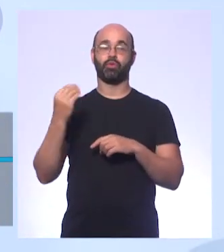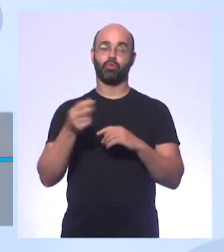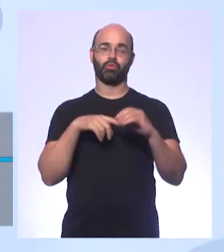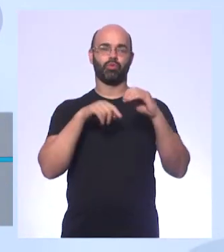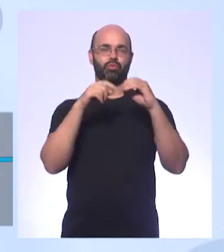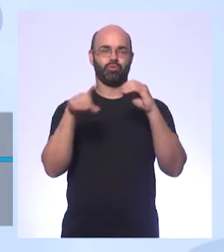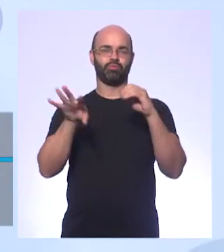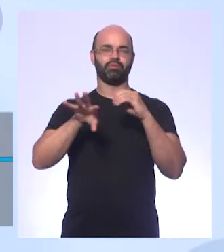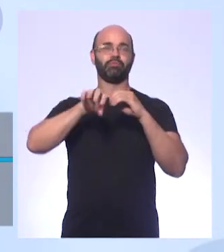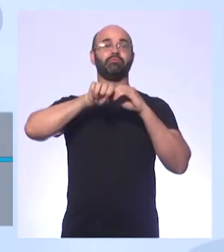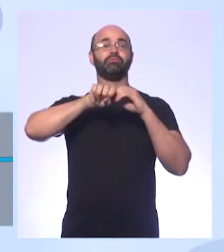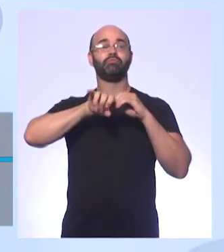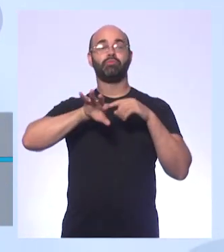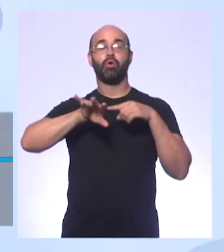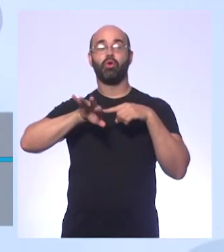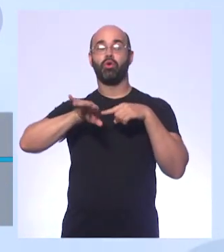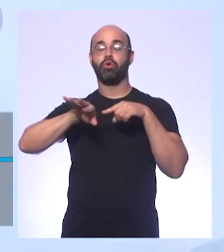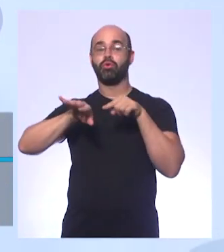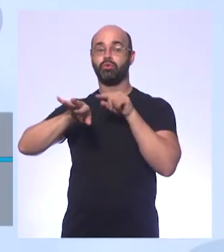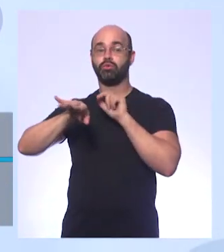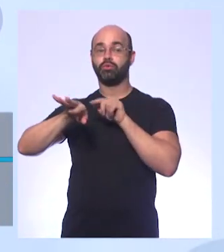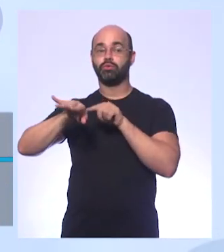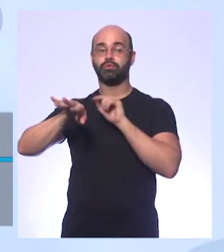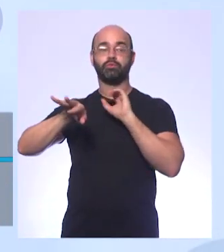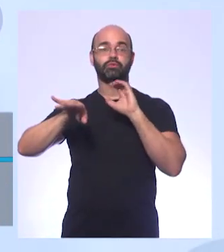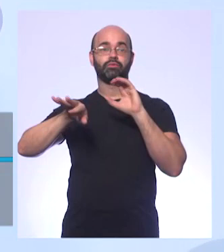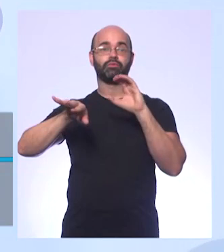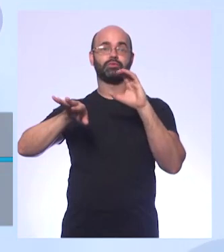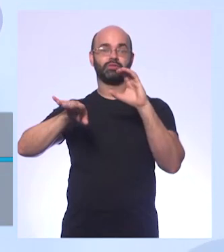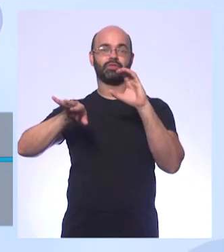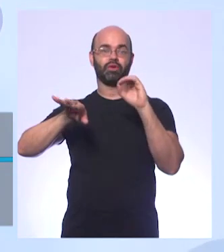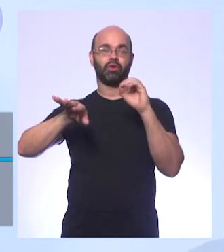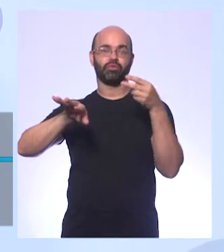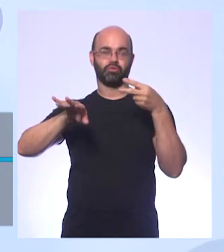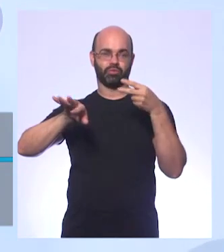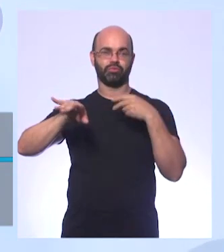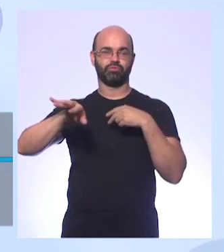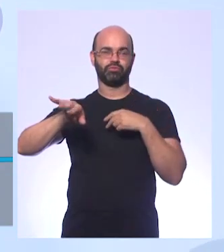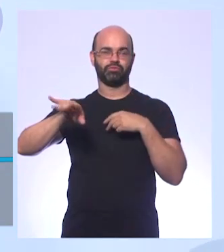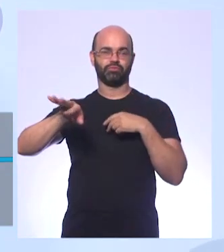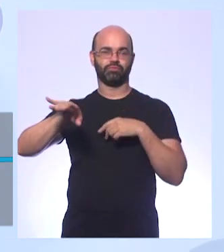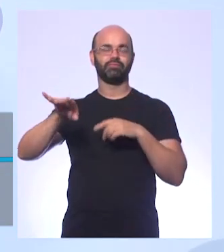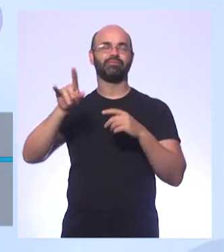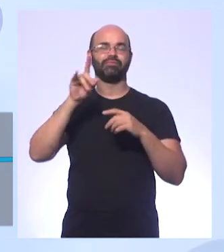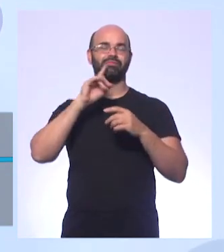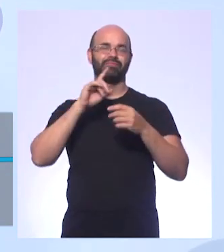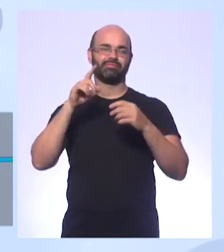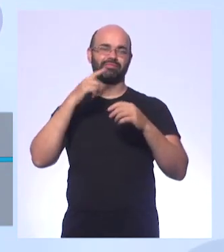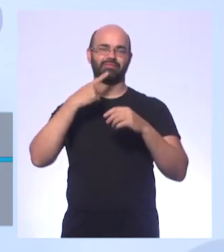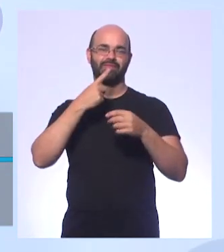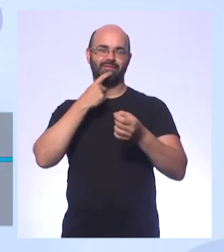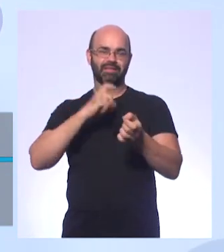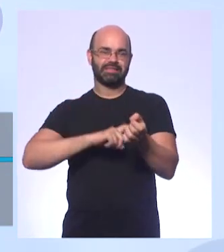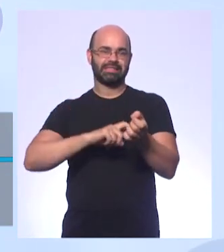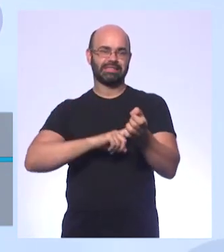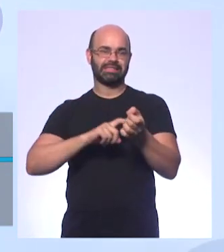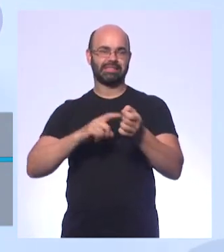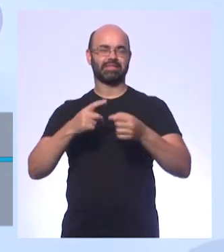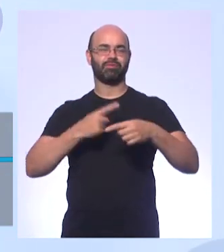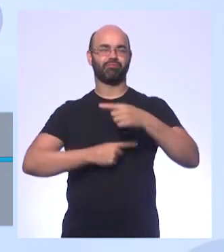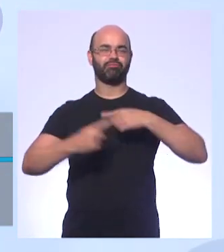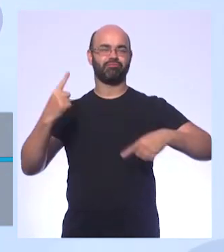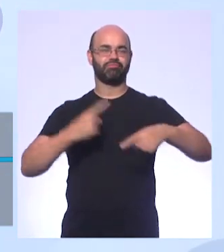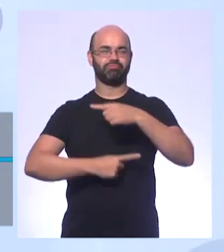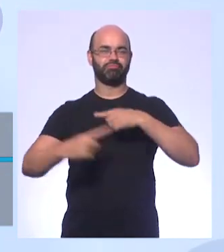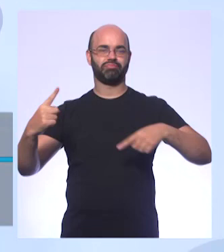por difusão da célula, e aí ele entrou na corrente sanguínea, foi até o pulmão e você jogou ele para fora. Tá? Aí você